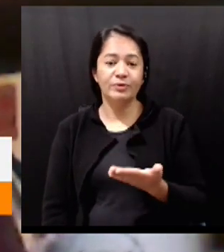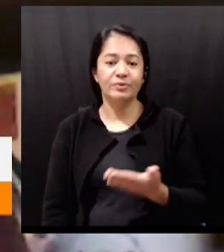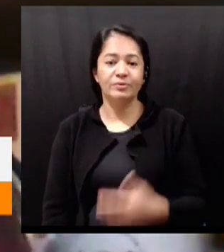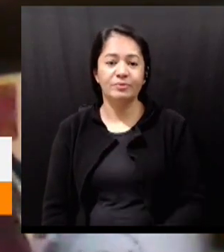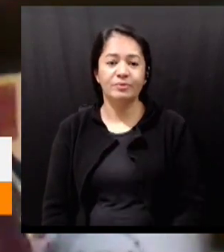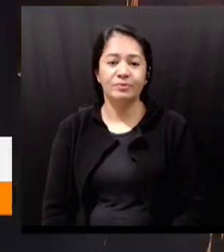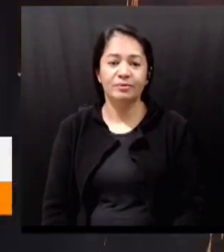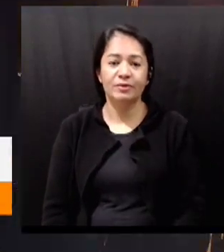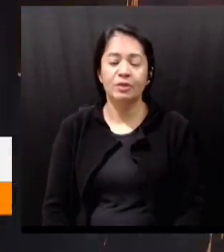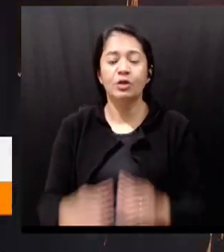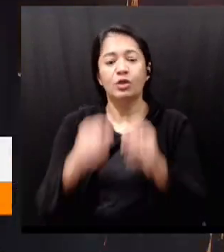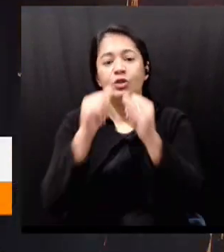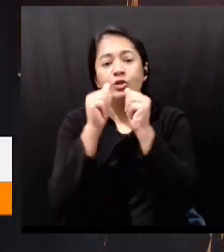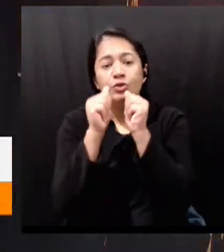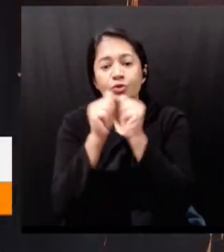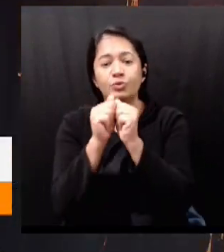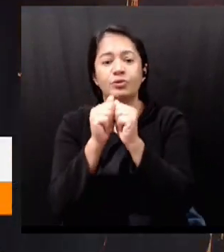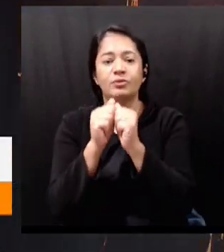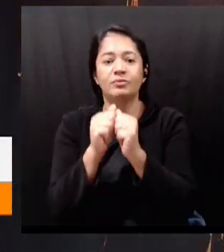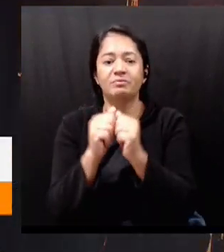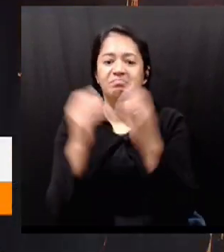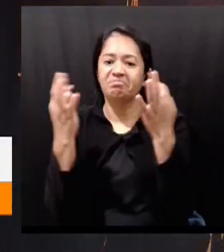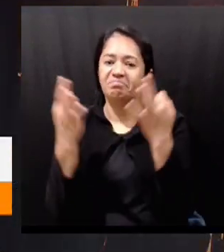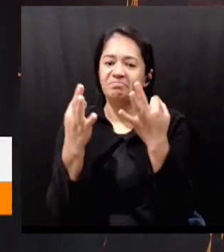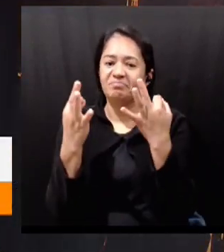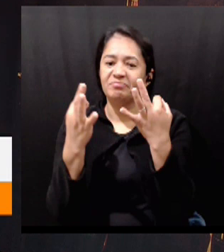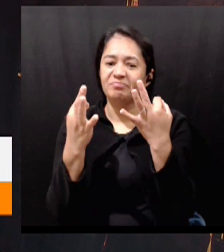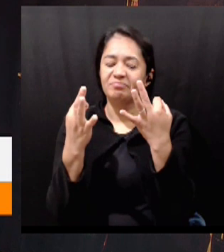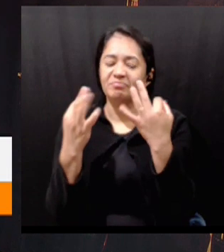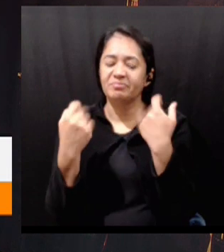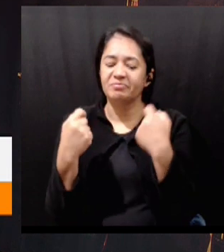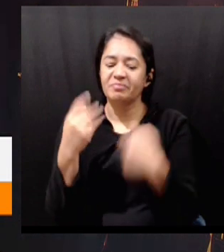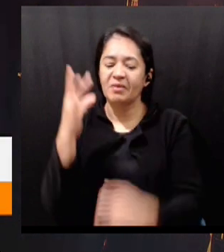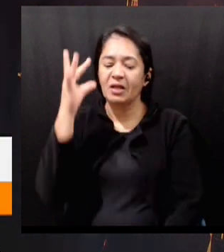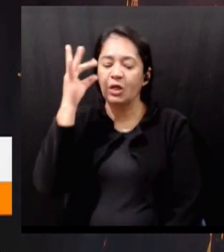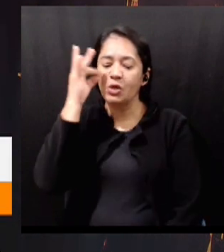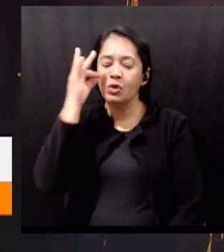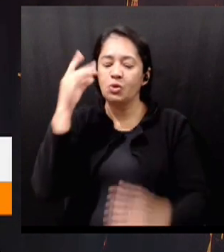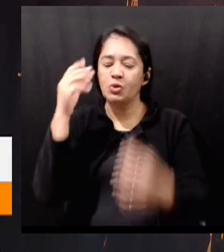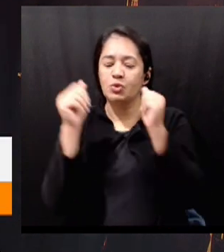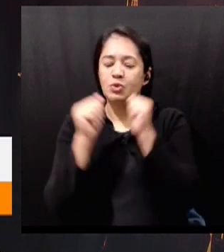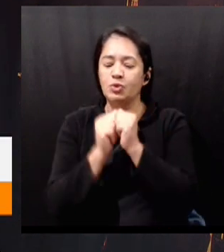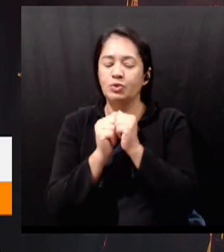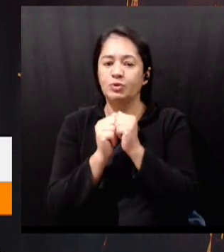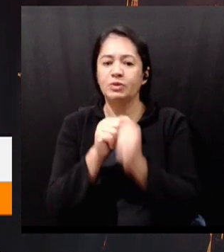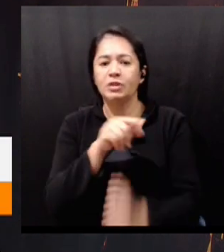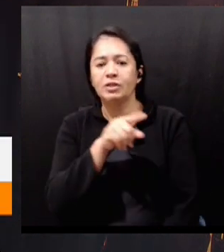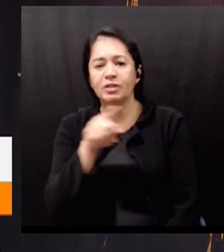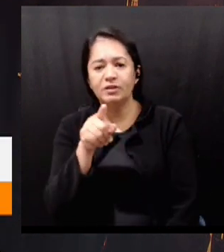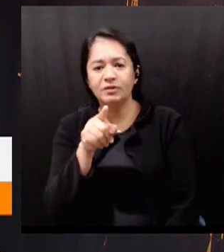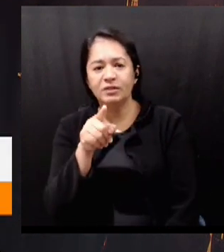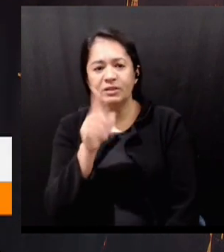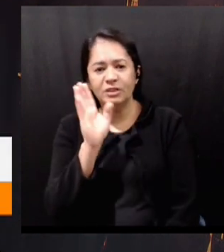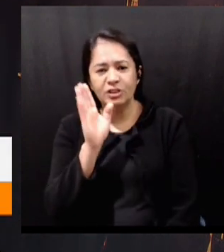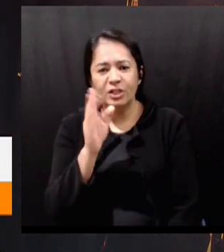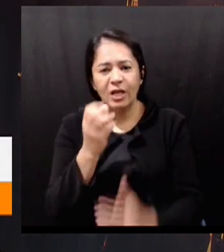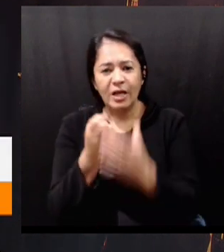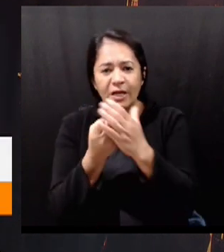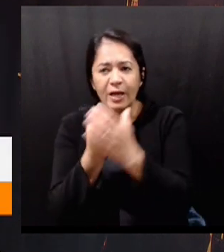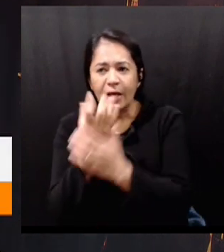junto. Perfeito. Estar junto, e aí você, está criando momentos,